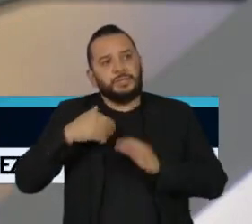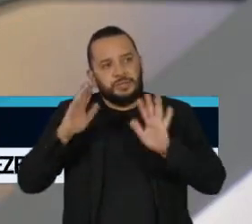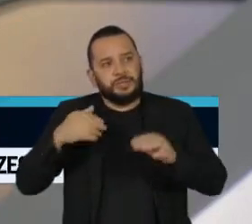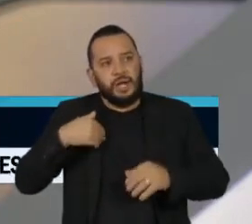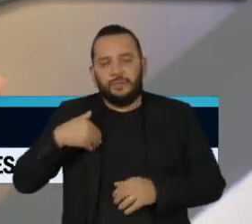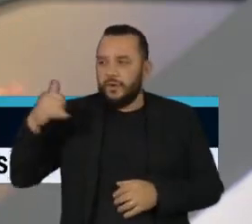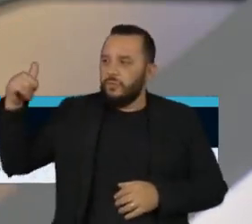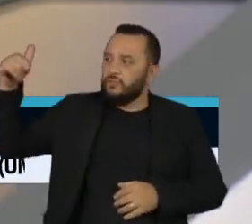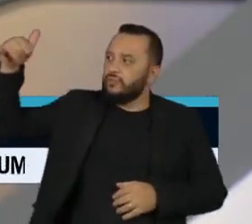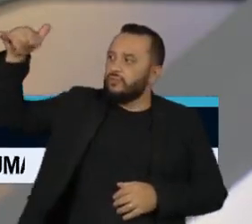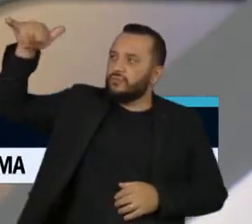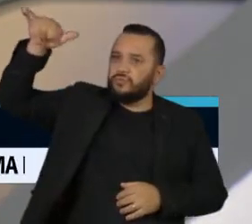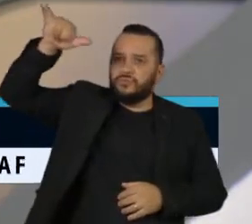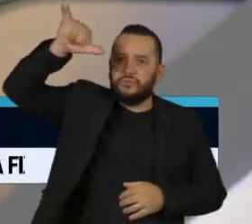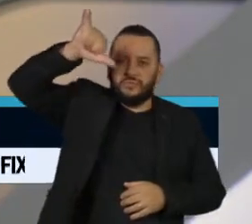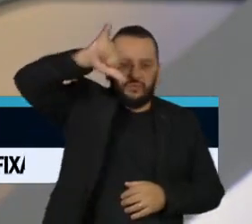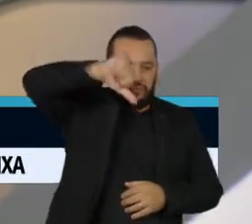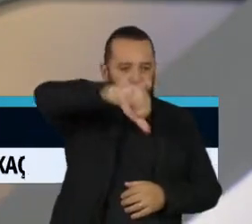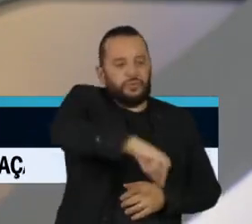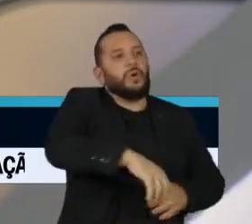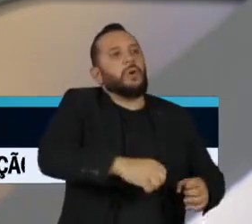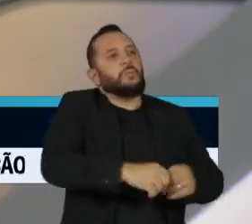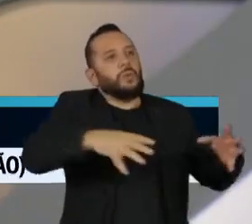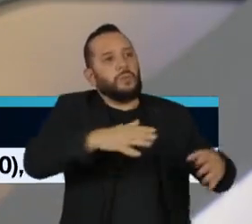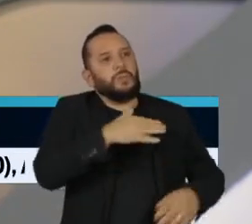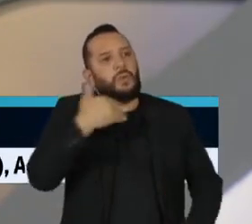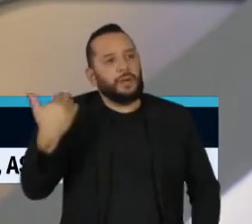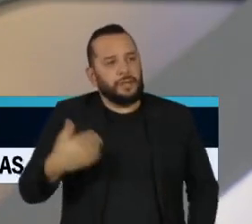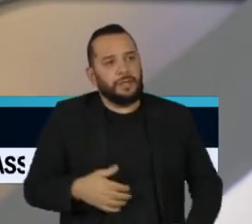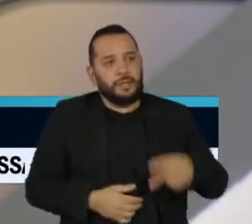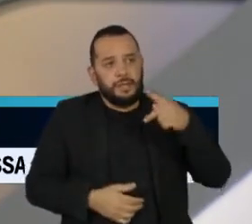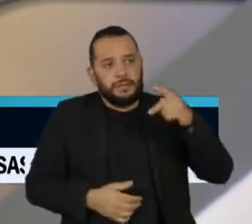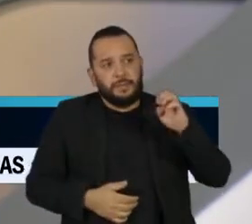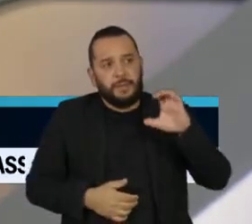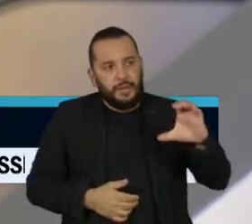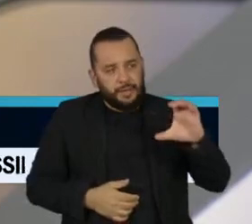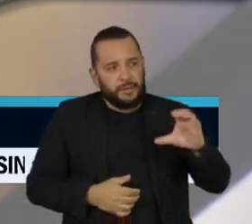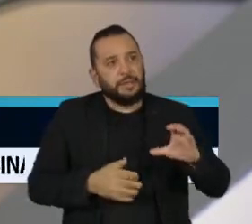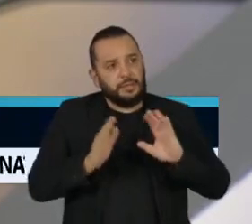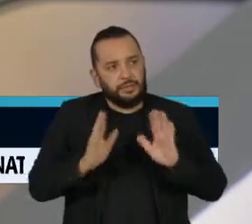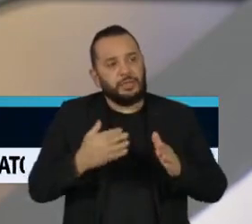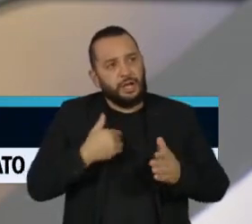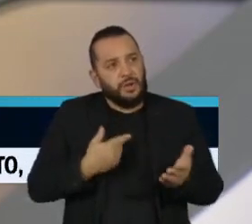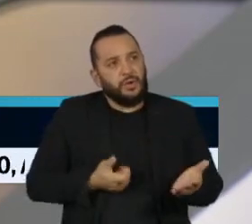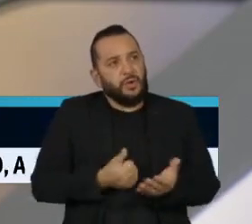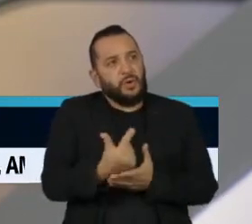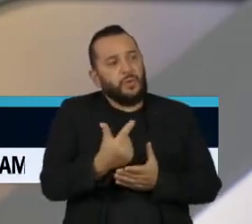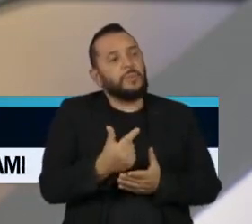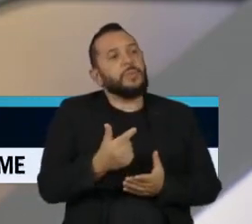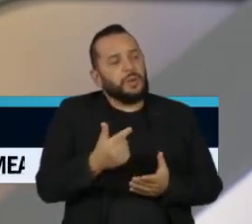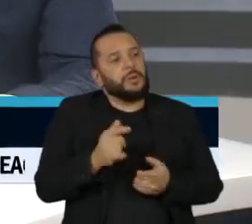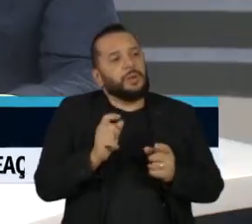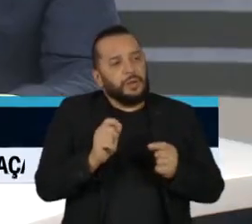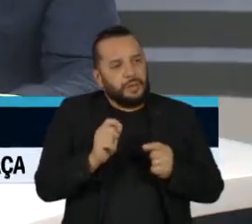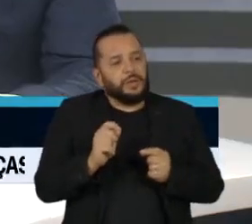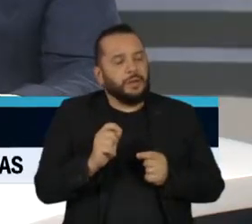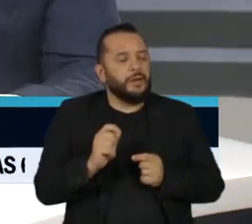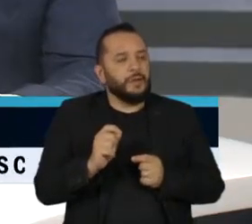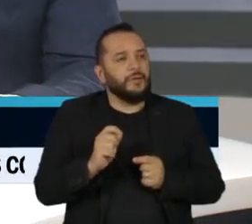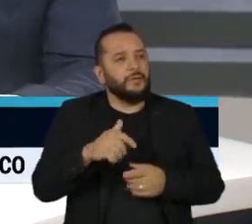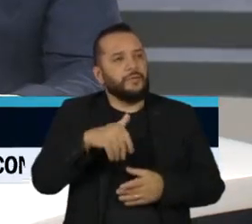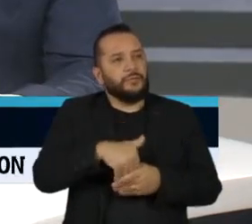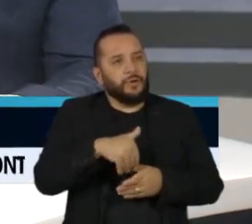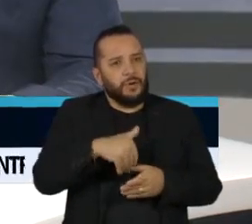seus aviões para explodirem e eles morriam. Essa PEC da compra de votos, como eu falei, na verdade, o avião